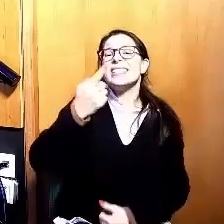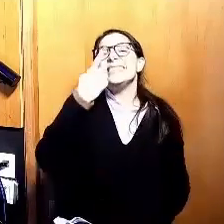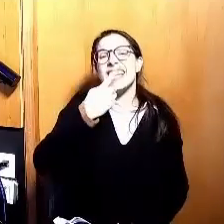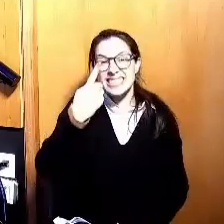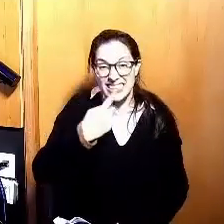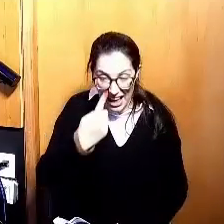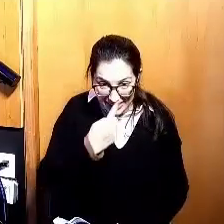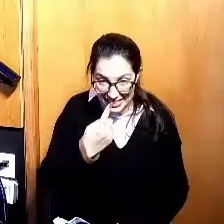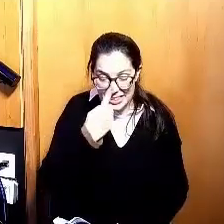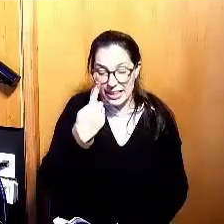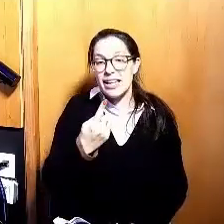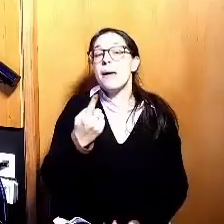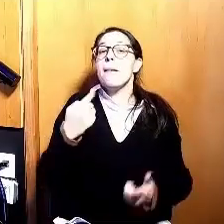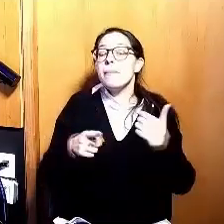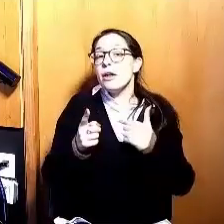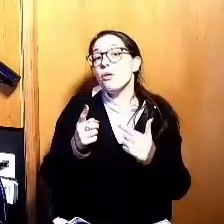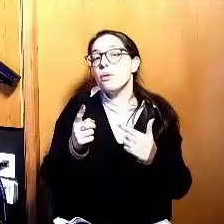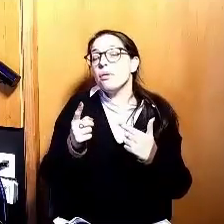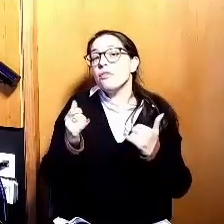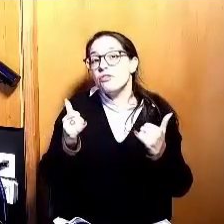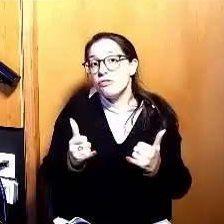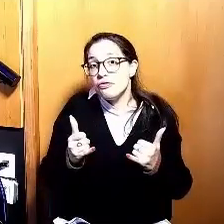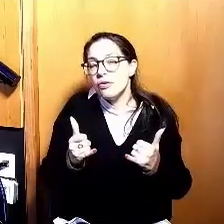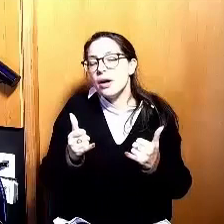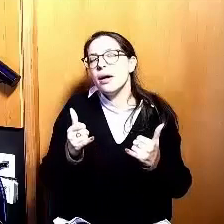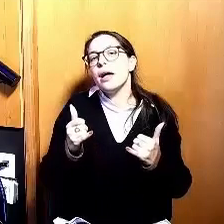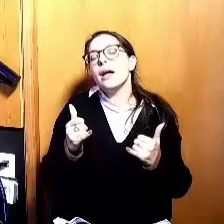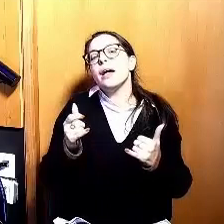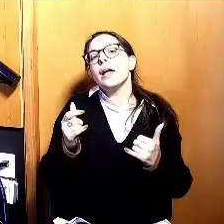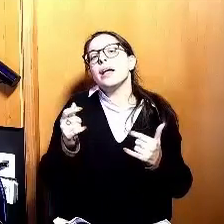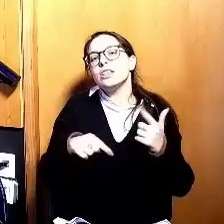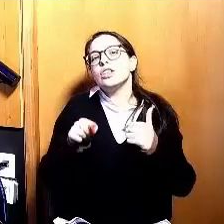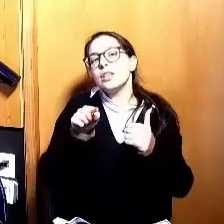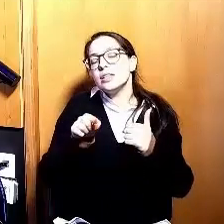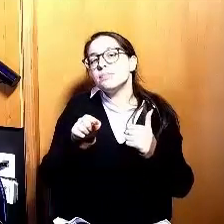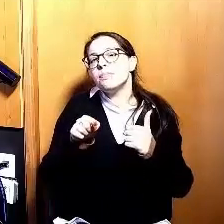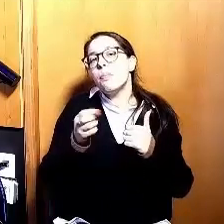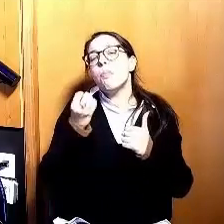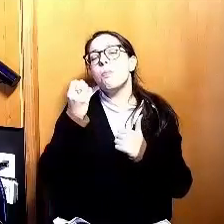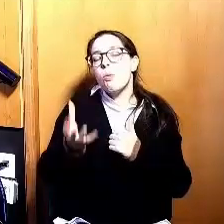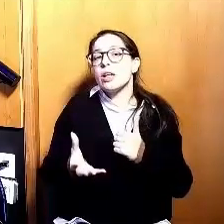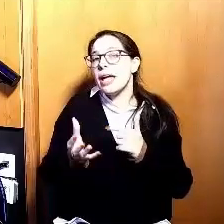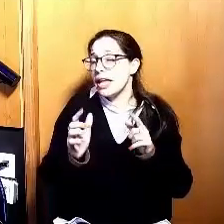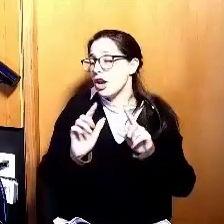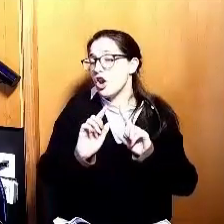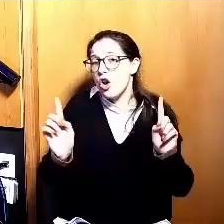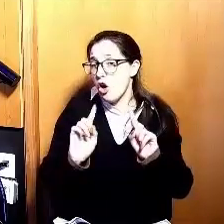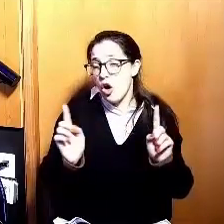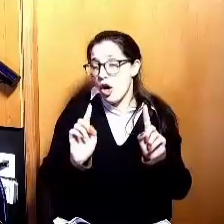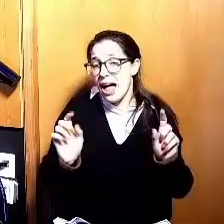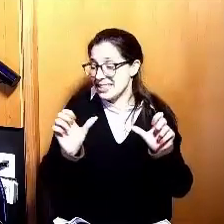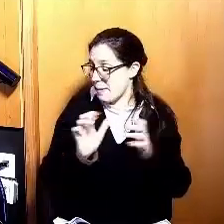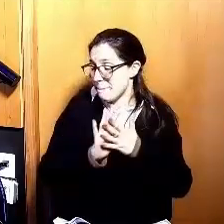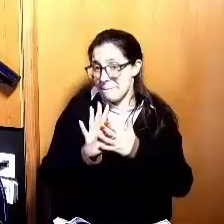dados também fica estancada. Mas teve uma mudança de foco, porque assim não dá mais para